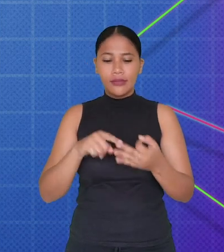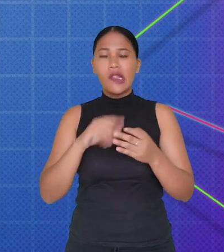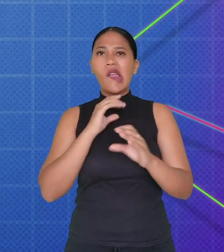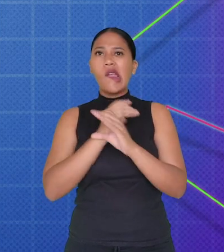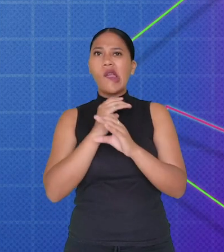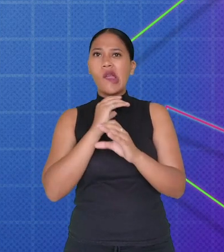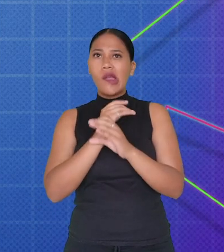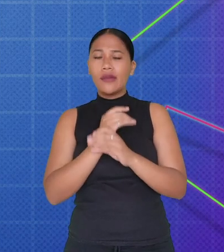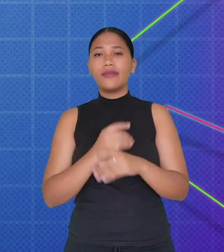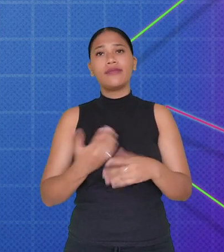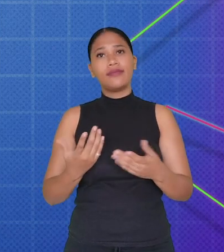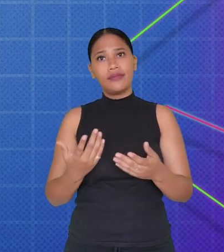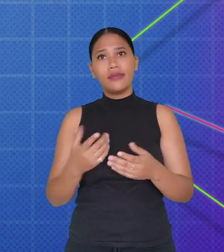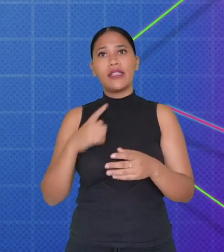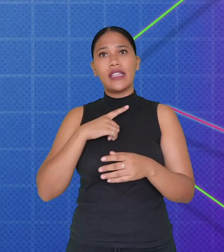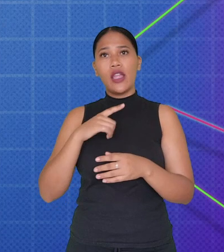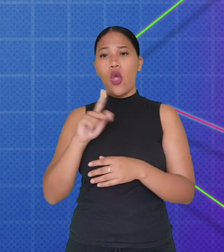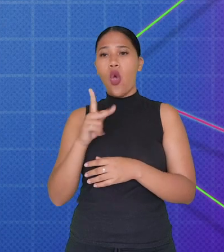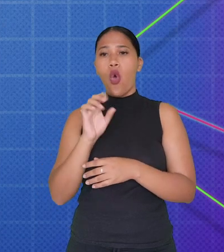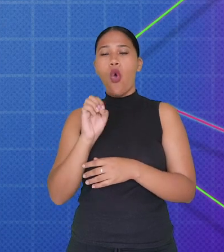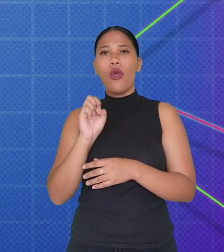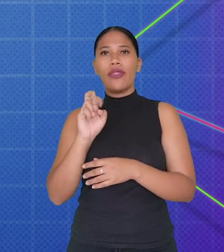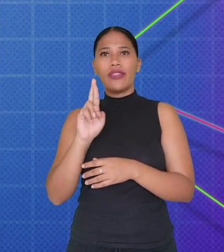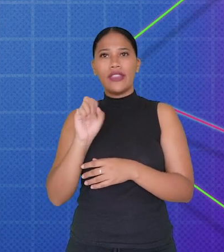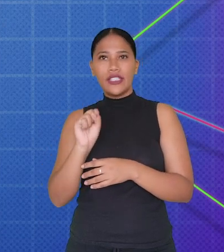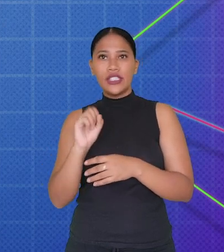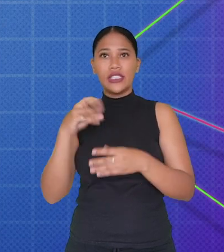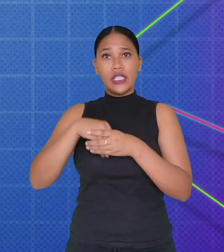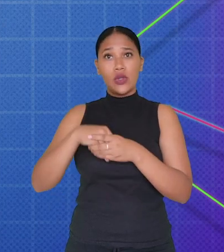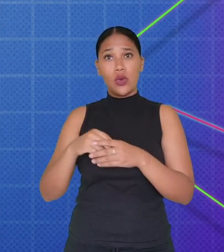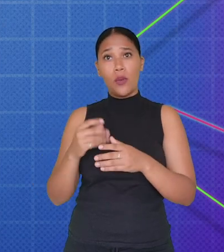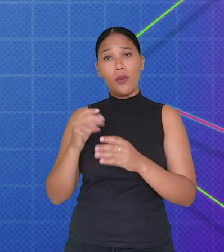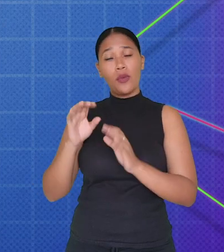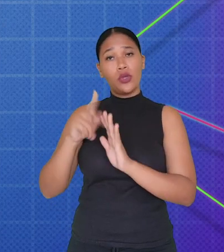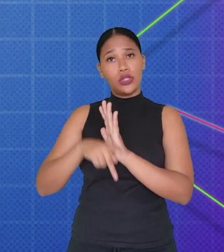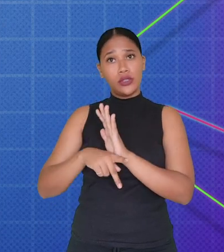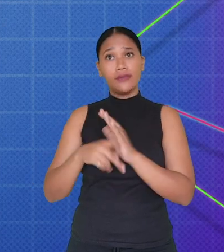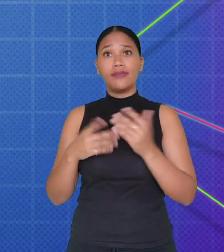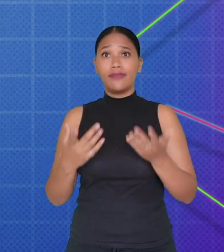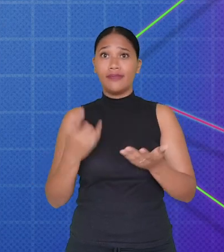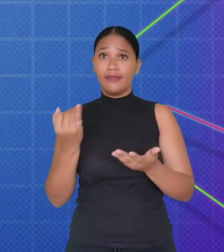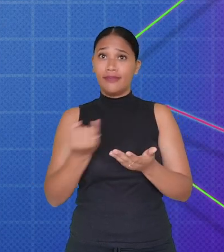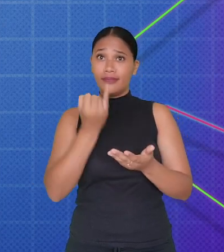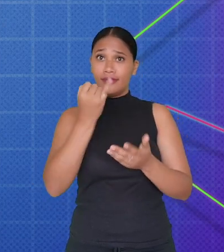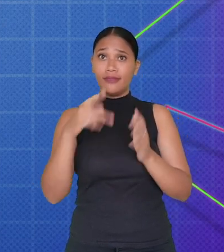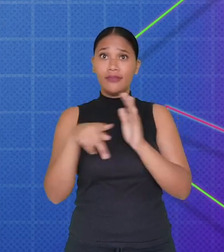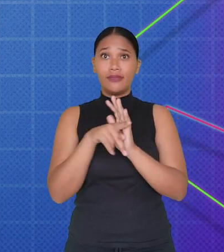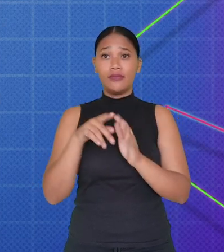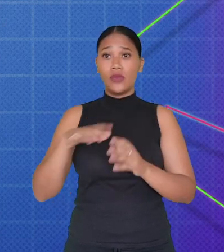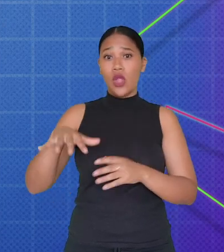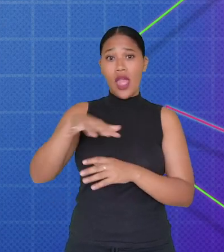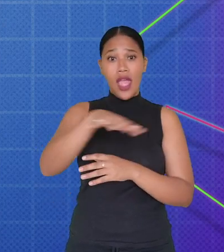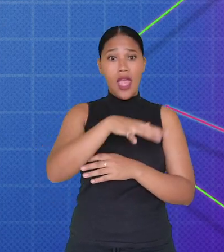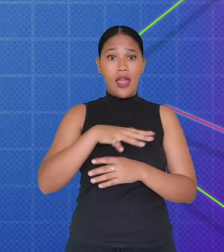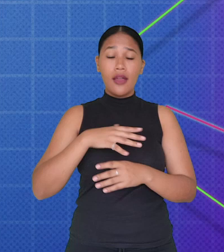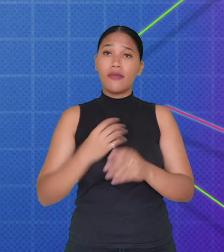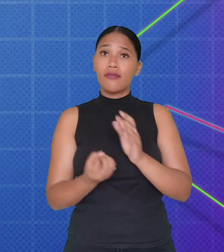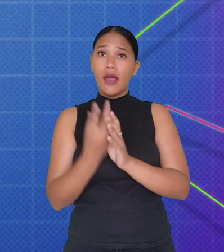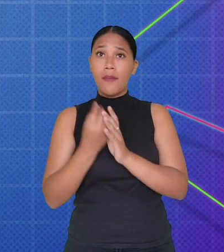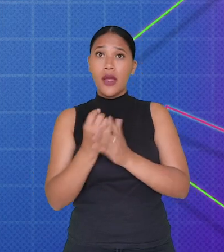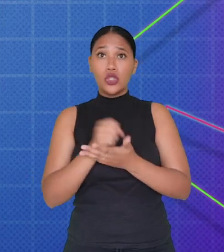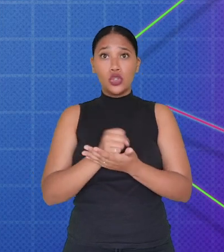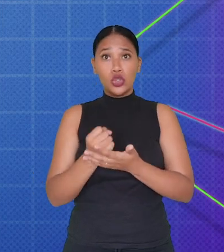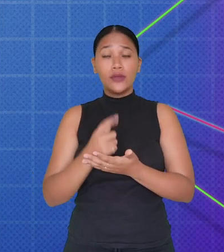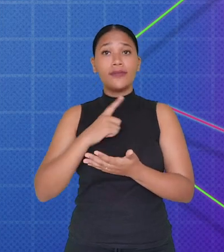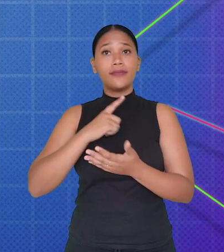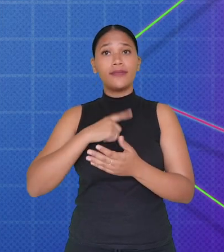e falhas de comunicação com os stakeholders do projeto para evitar problemas como esse é crucial que todas as áreas envolvidas